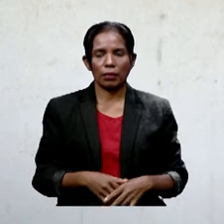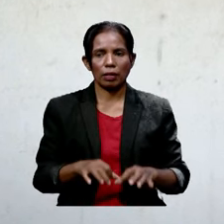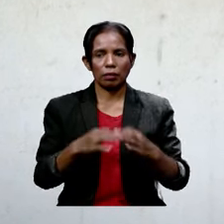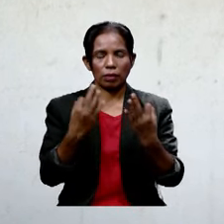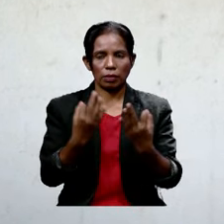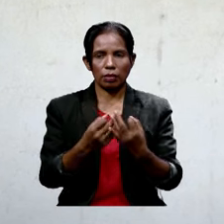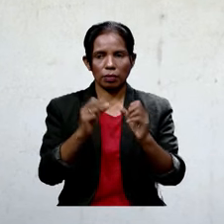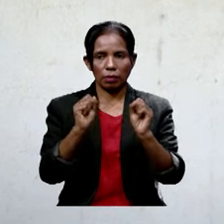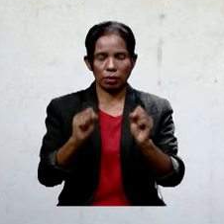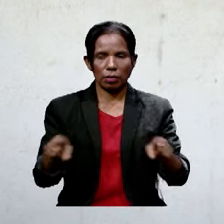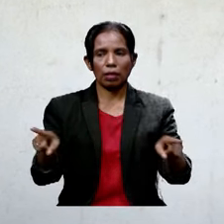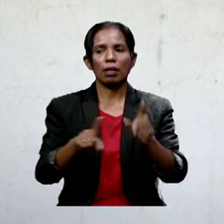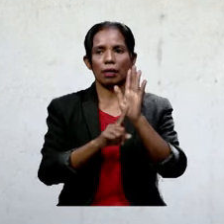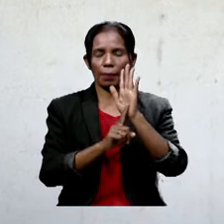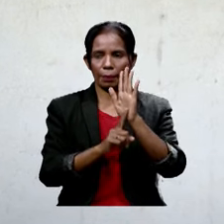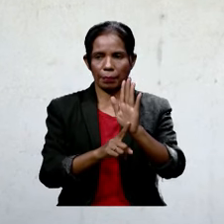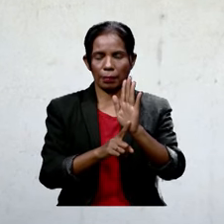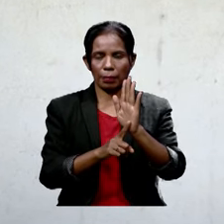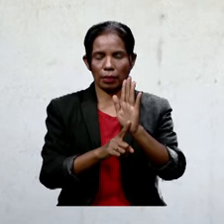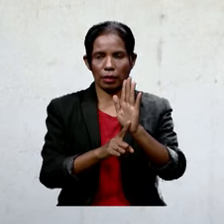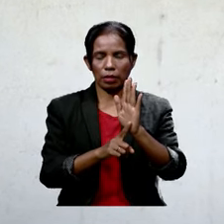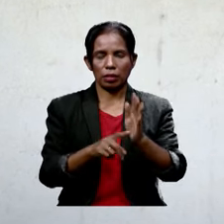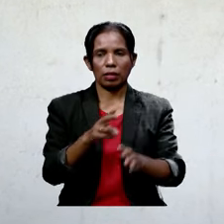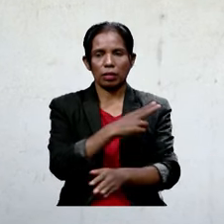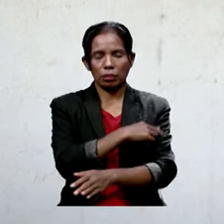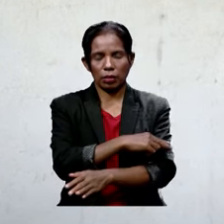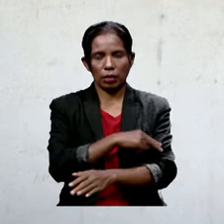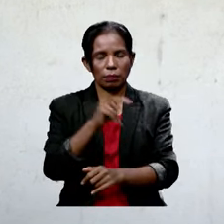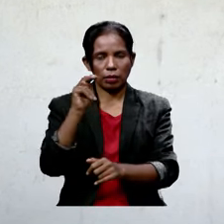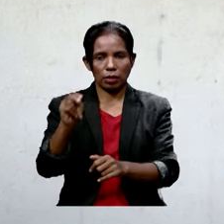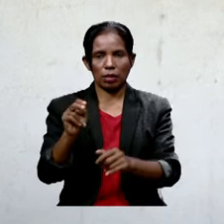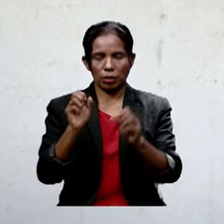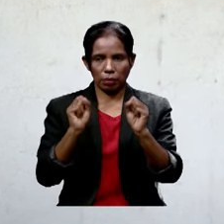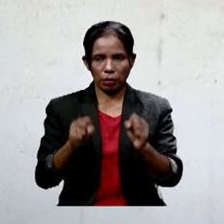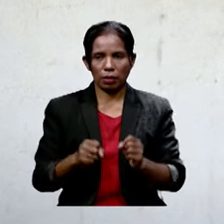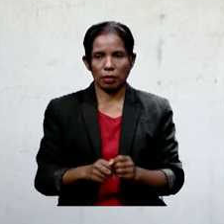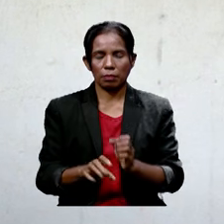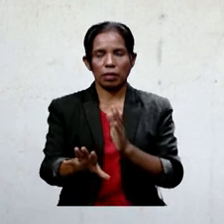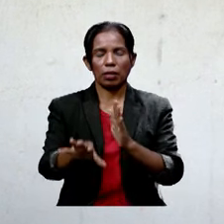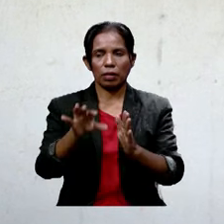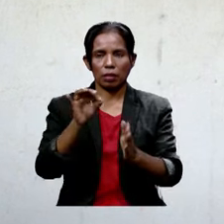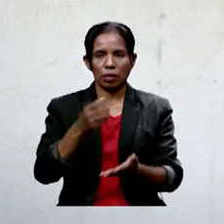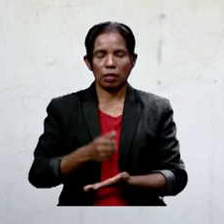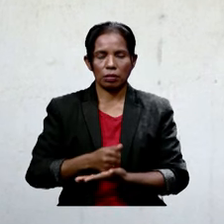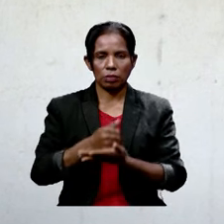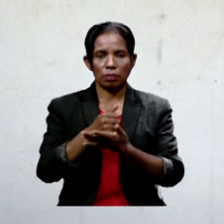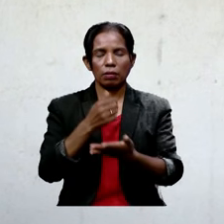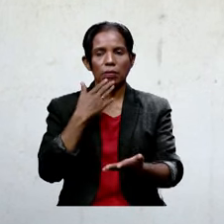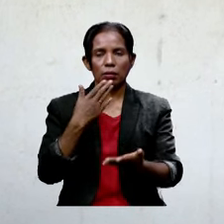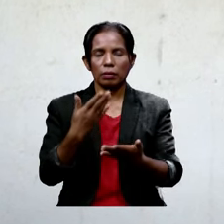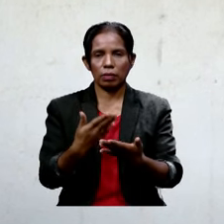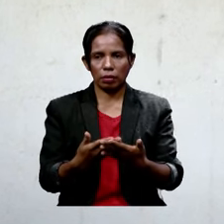maka pele menos ai hanesan klinika ba nia para tunune ne bel hetan tratamento ne pe maka